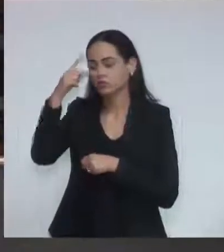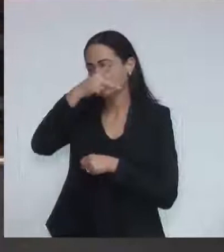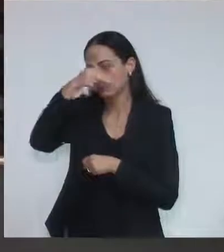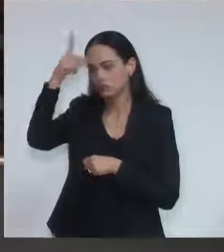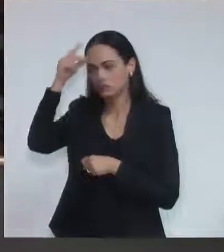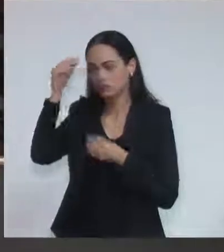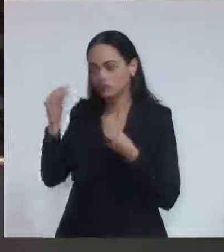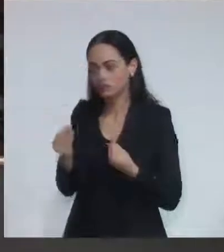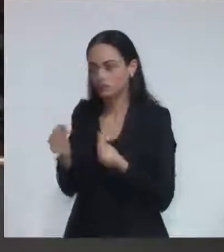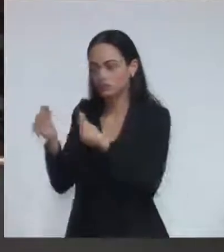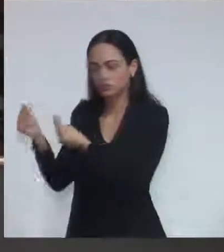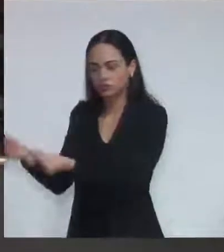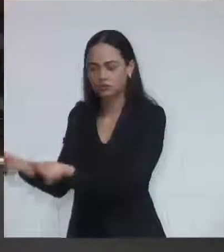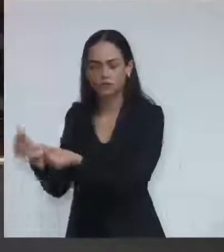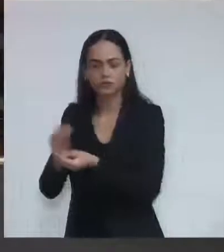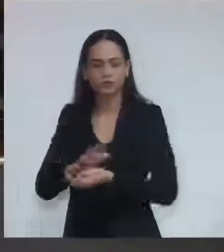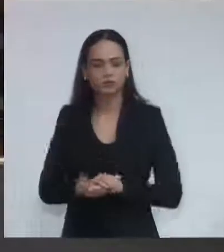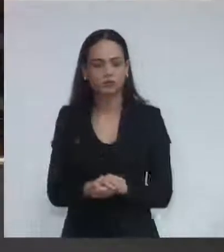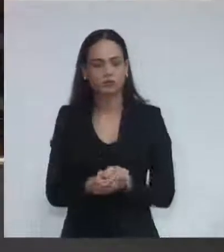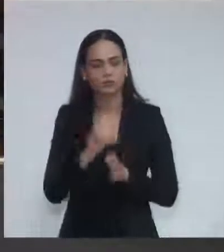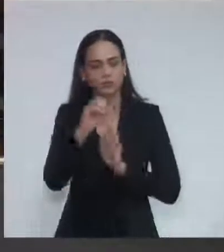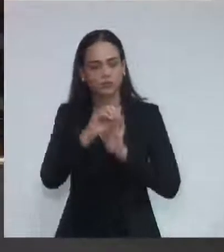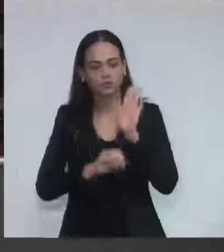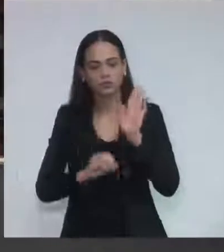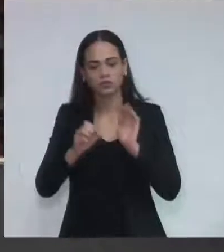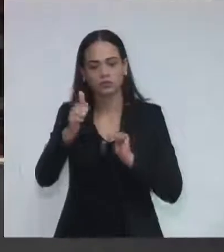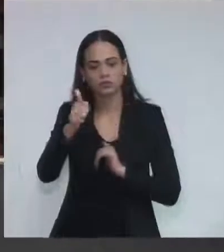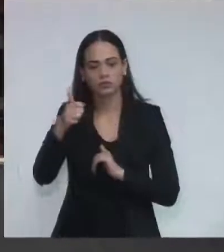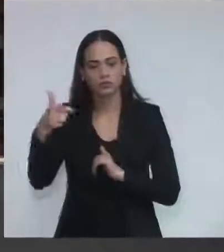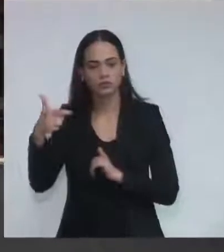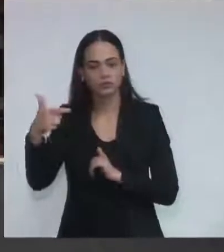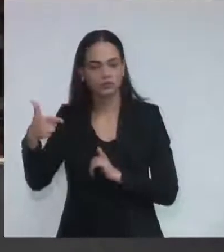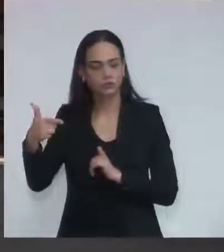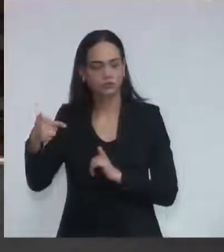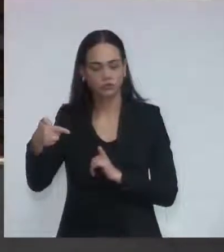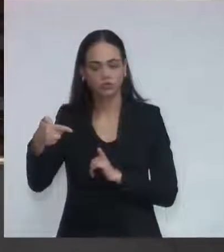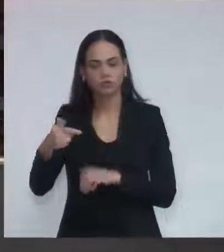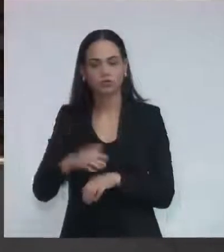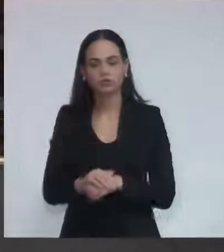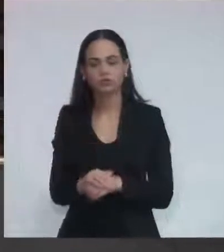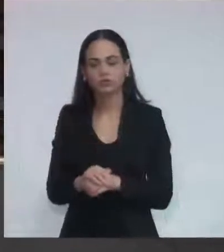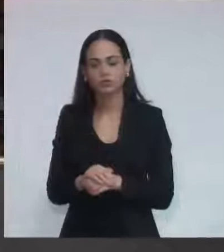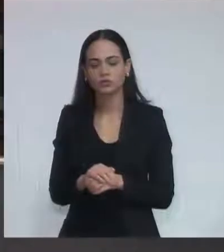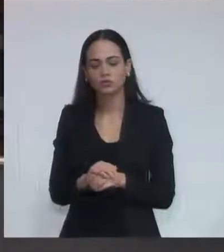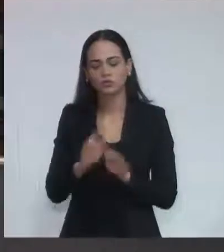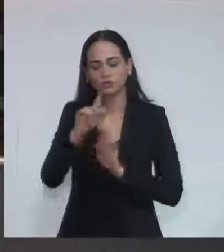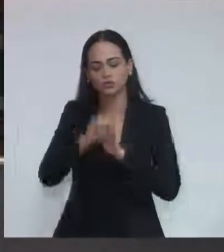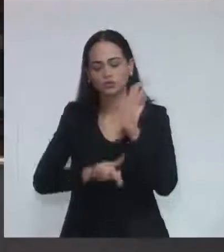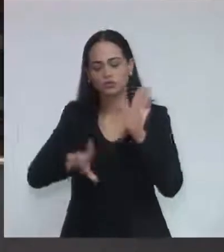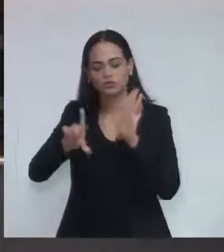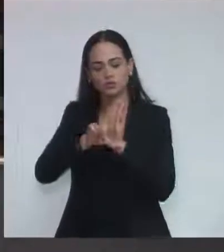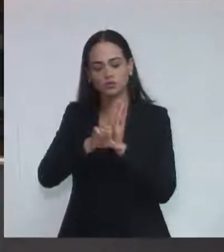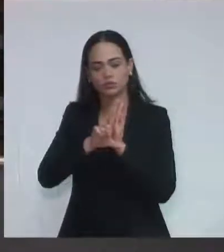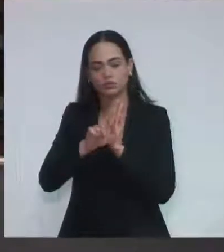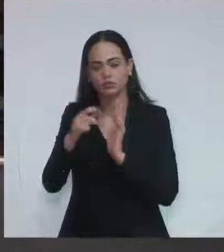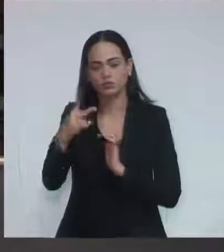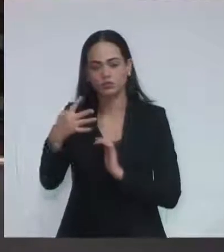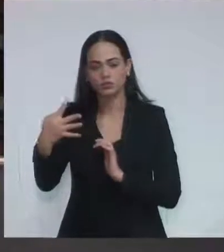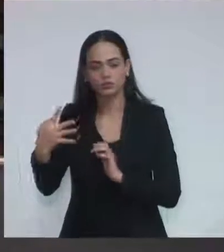do Prefeito número 117/2018, encaminhando o projeto de lei número 24/2018.